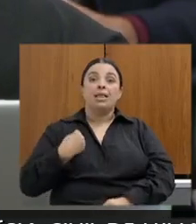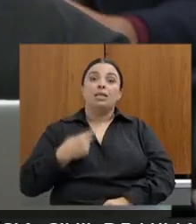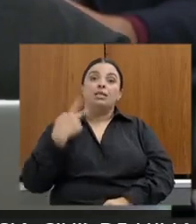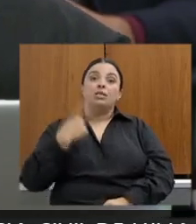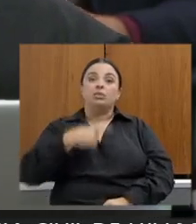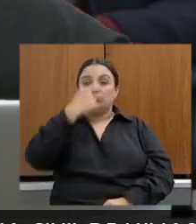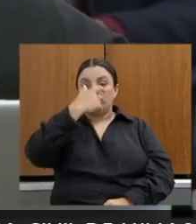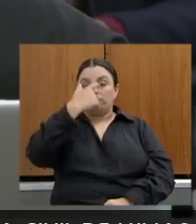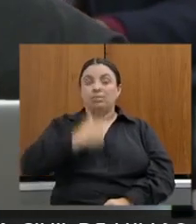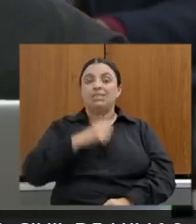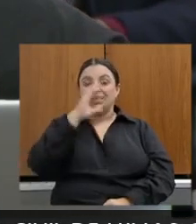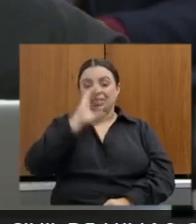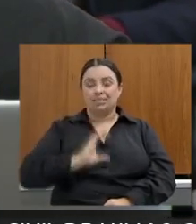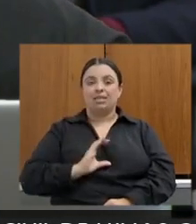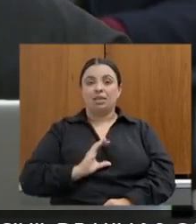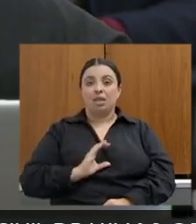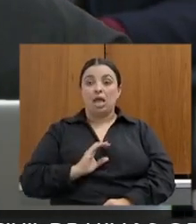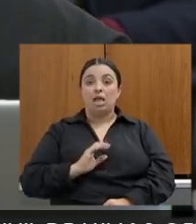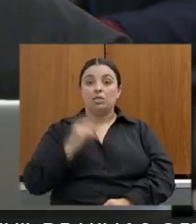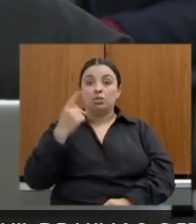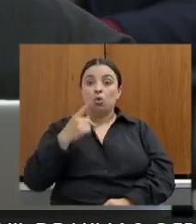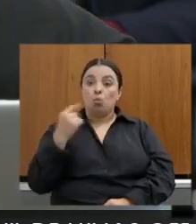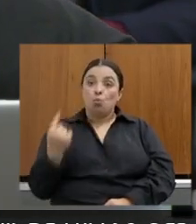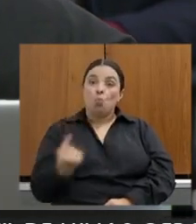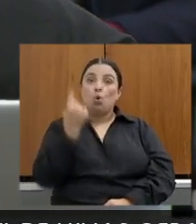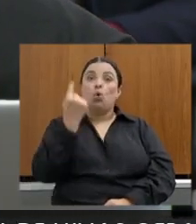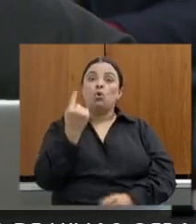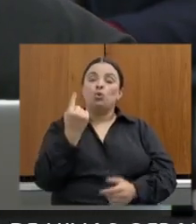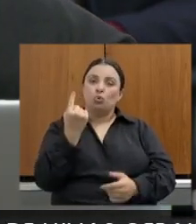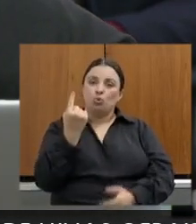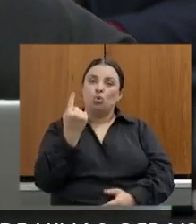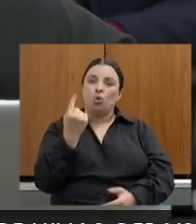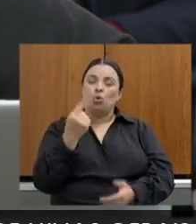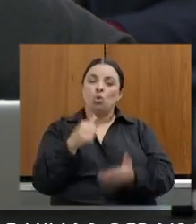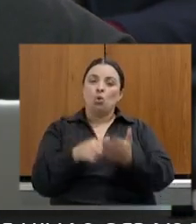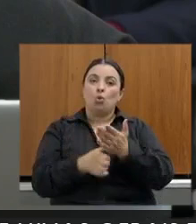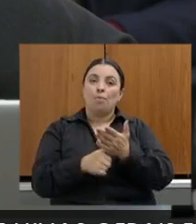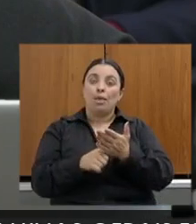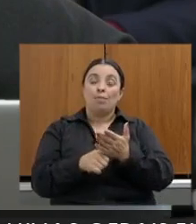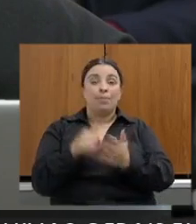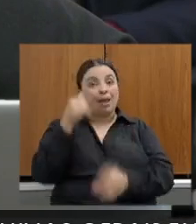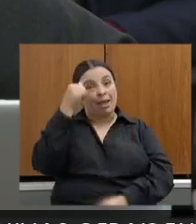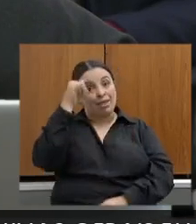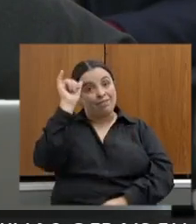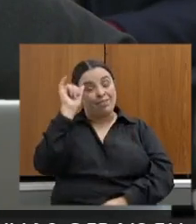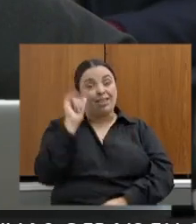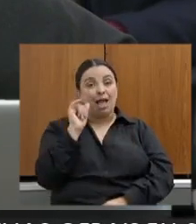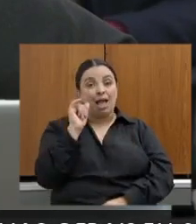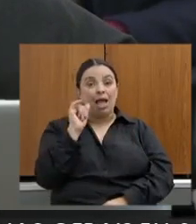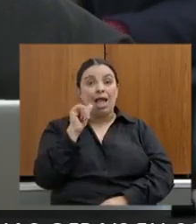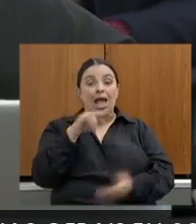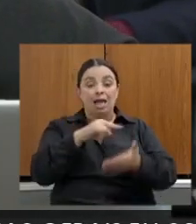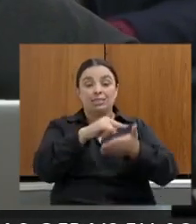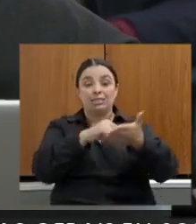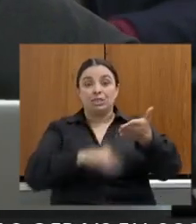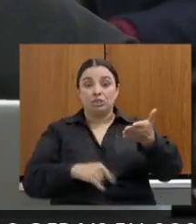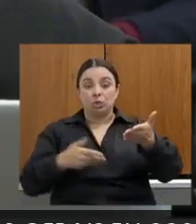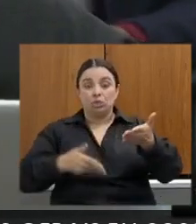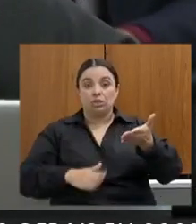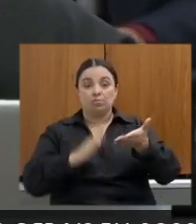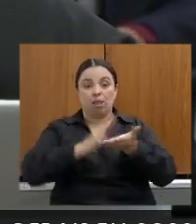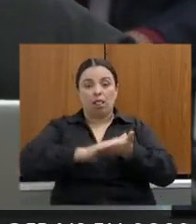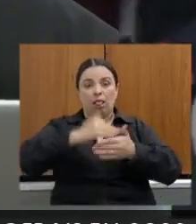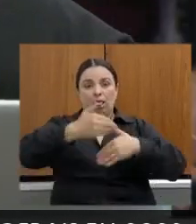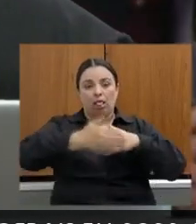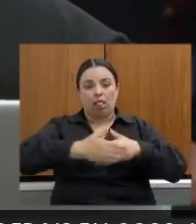o único documento que ele tem pena não sair com a certidão de nascimento com ela na mão dobrada de um saquinho eu falo isso